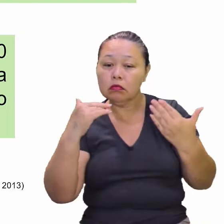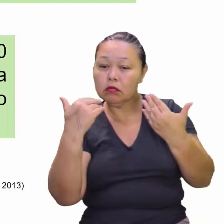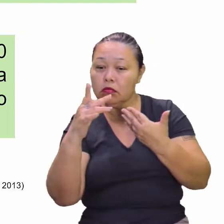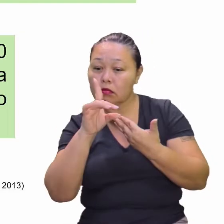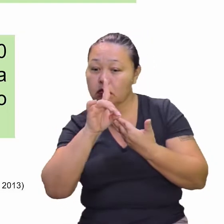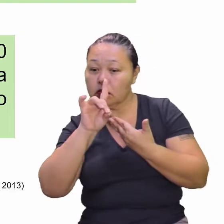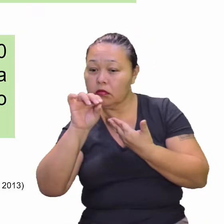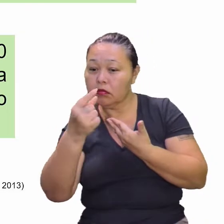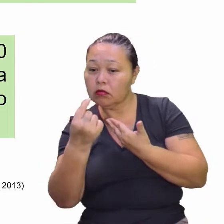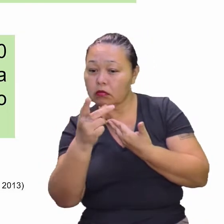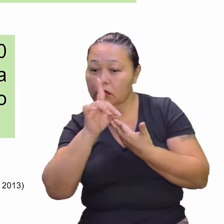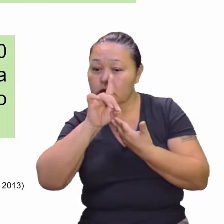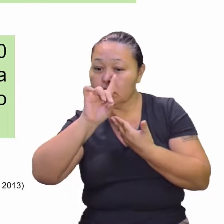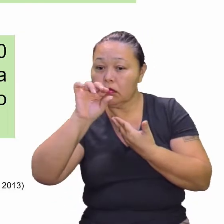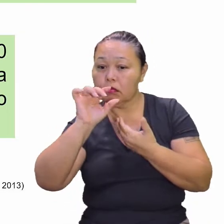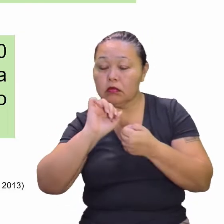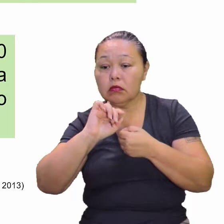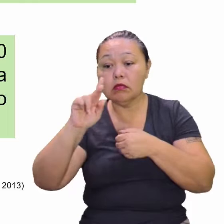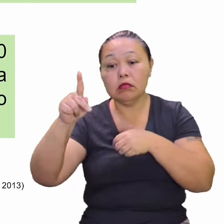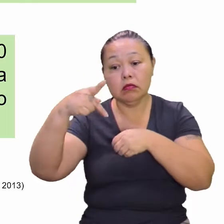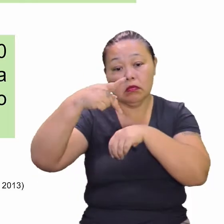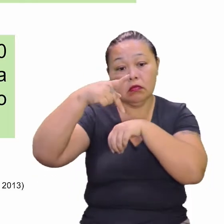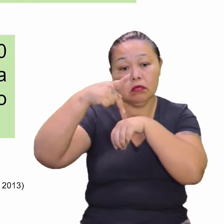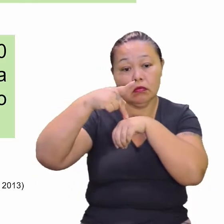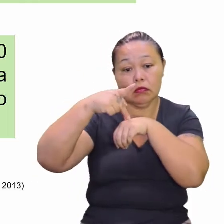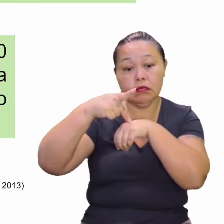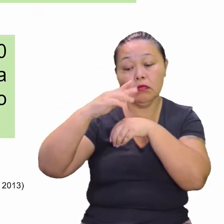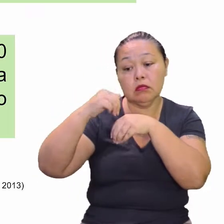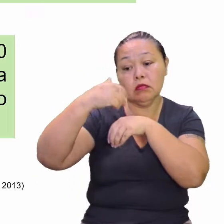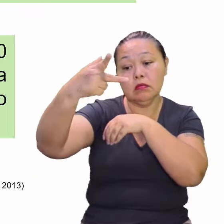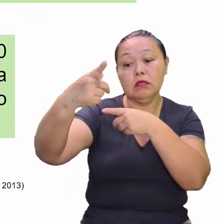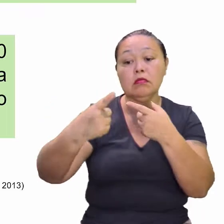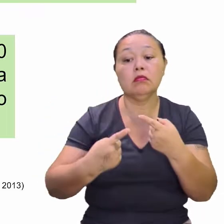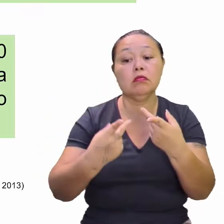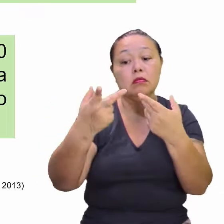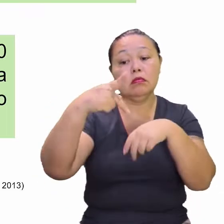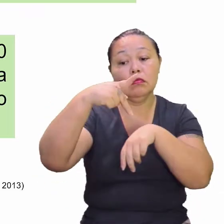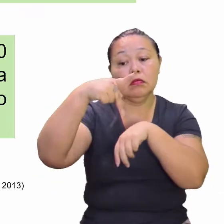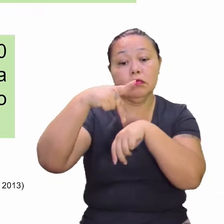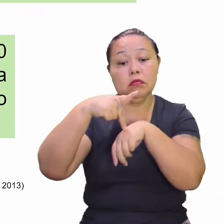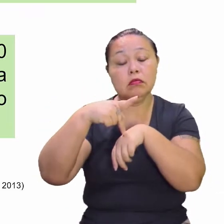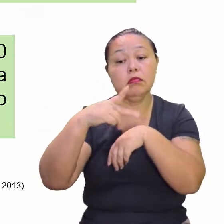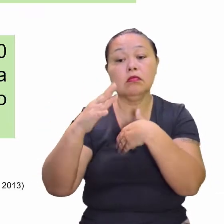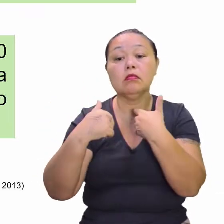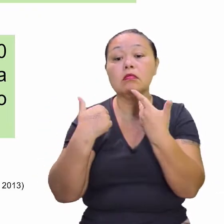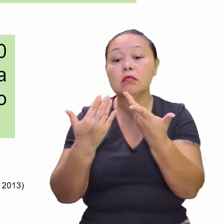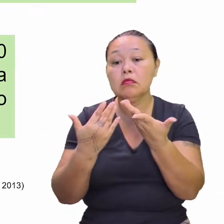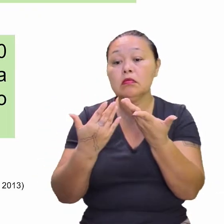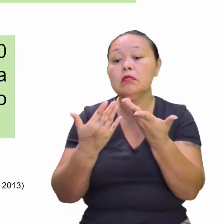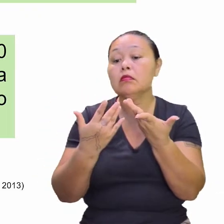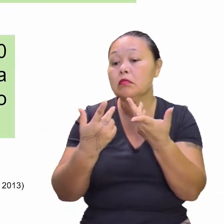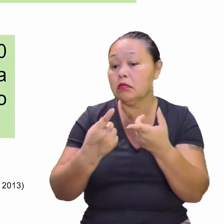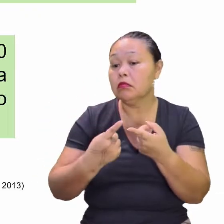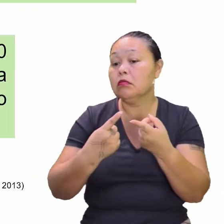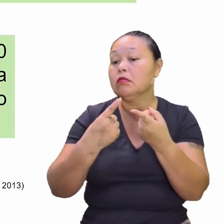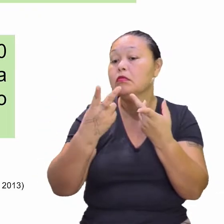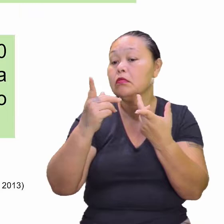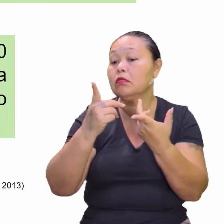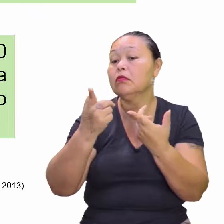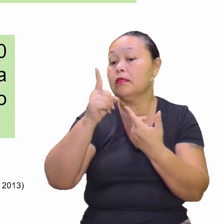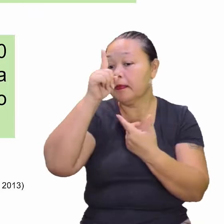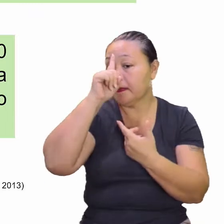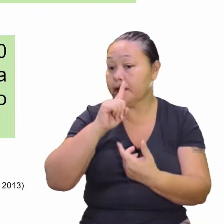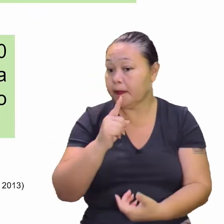entesourando dólares para o país através do mercado exportador. Ou seja, a gente também exporta milho,